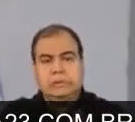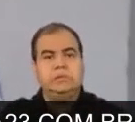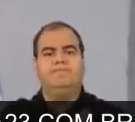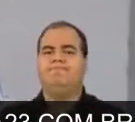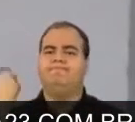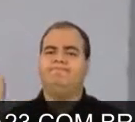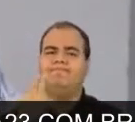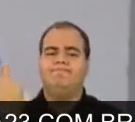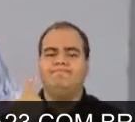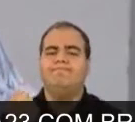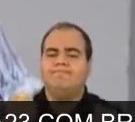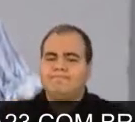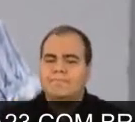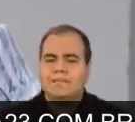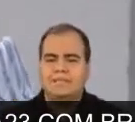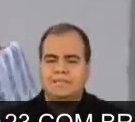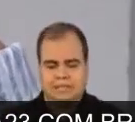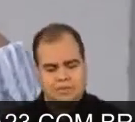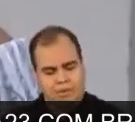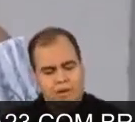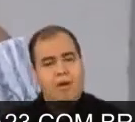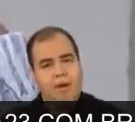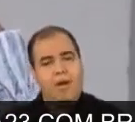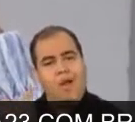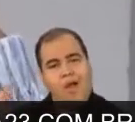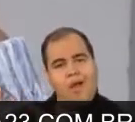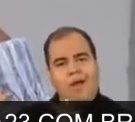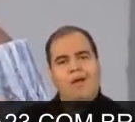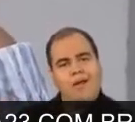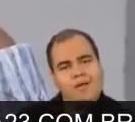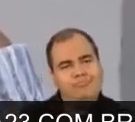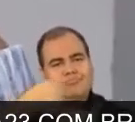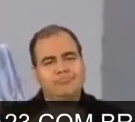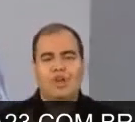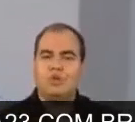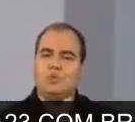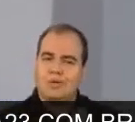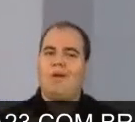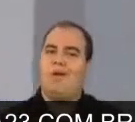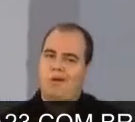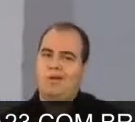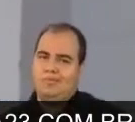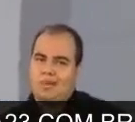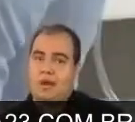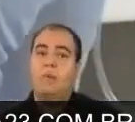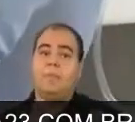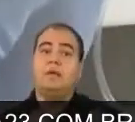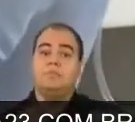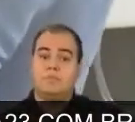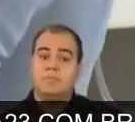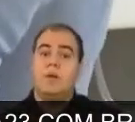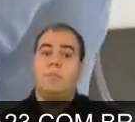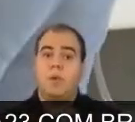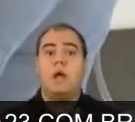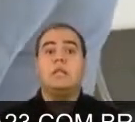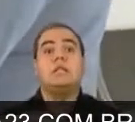eu preciso de usar o banco de leite sim desde o início antes não tinha nada de leite agora já tem mas não é suficiente tem mãe